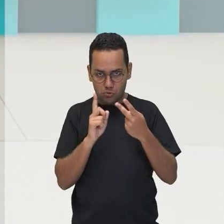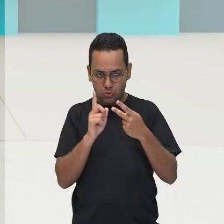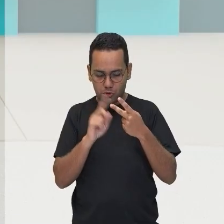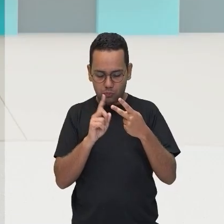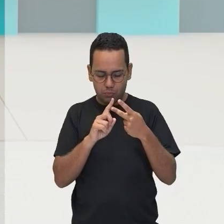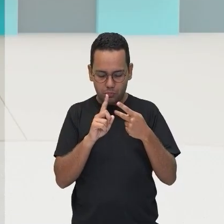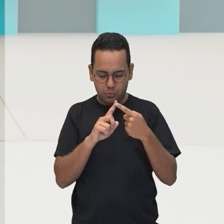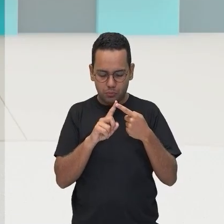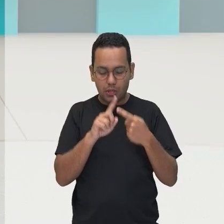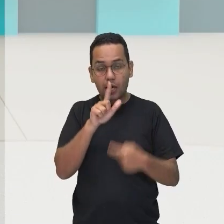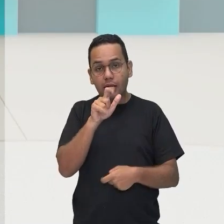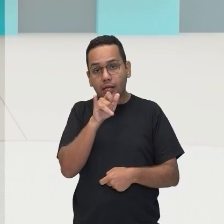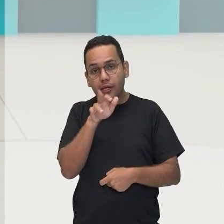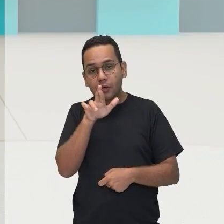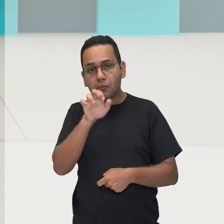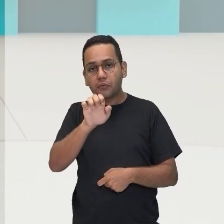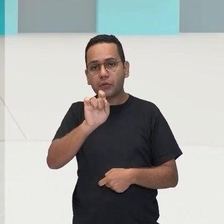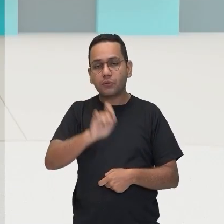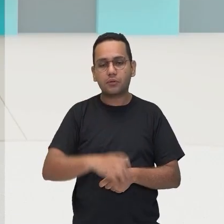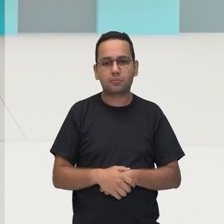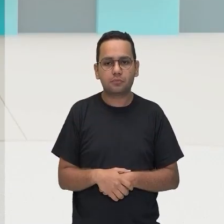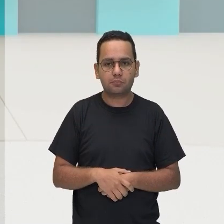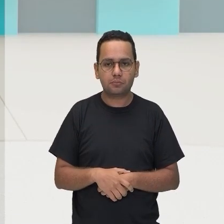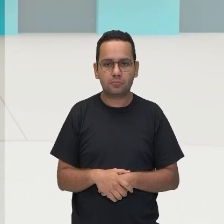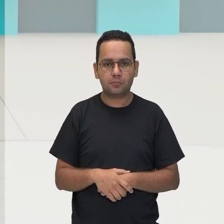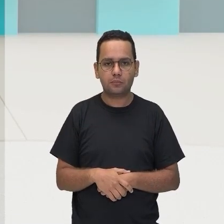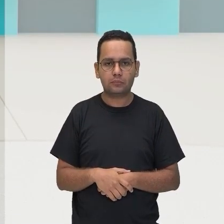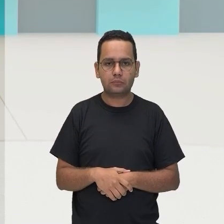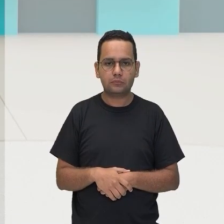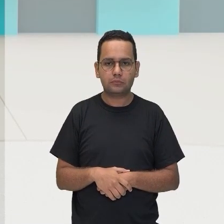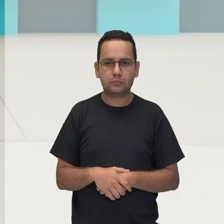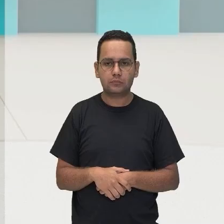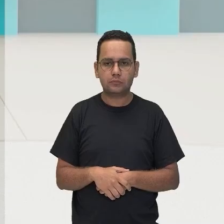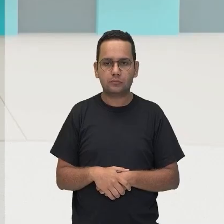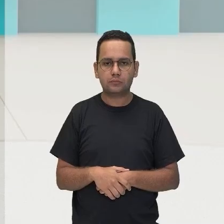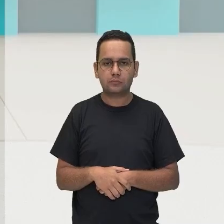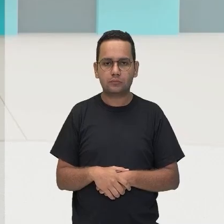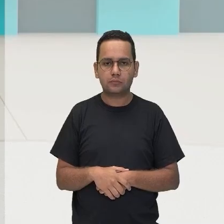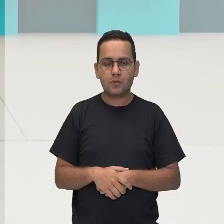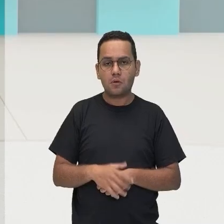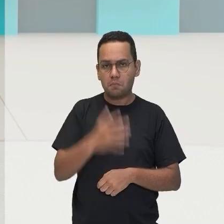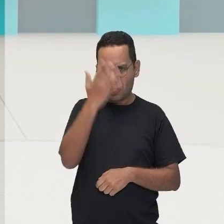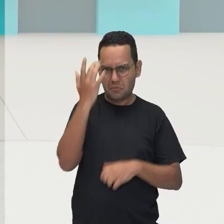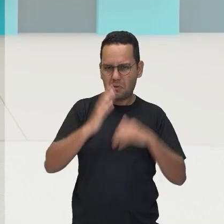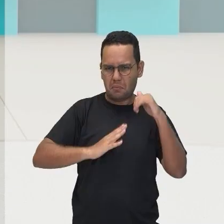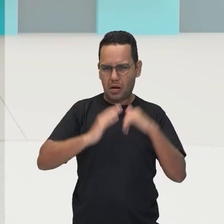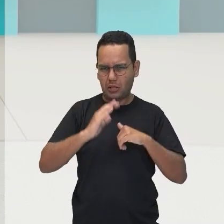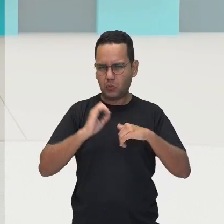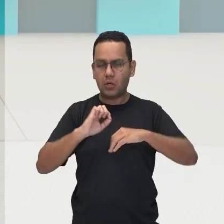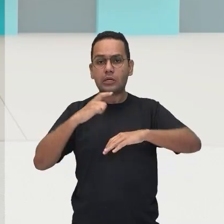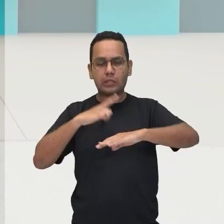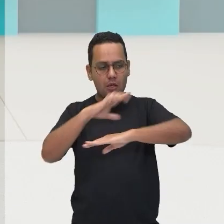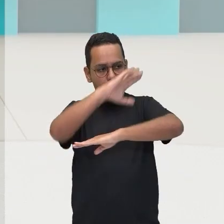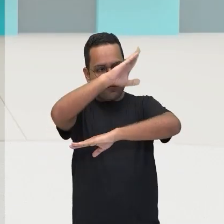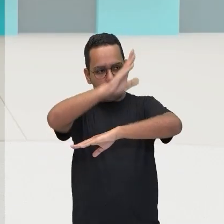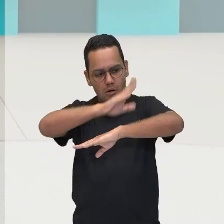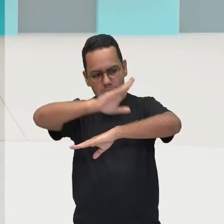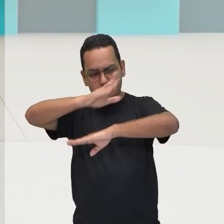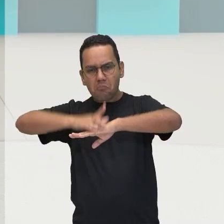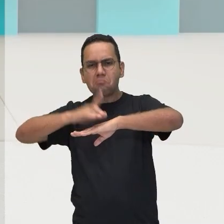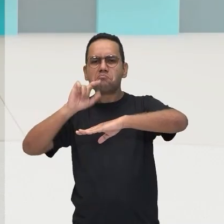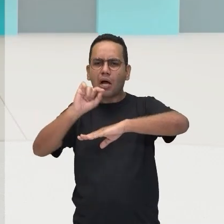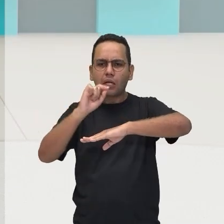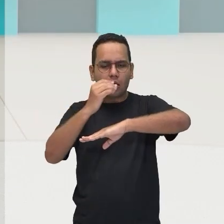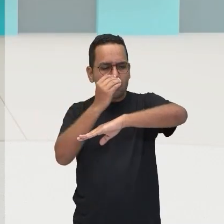ela acontece porque ela vai utilizar, né, o praticante vai utilizar dessas fissuras que tem aí nas paredes rochosas